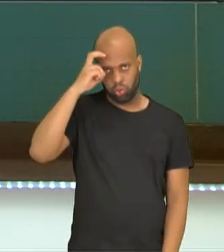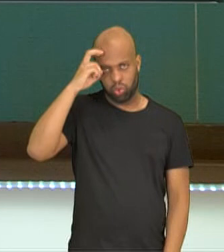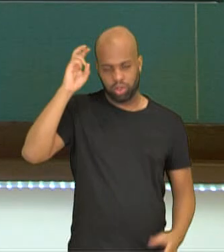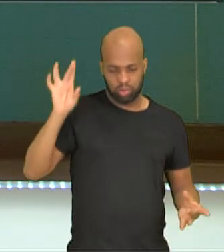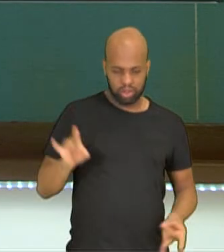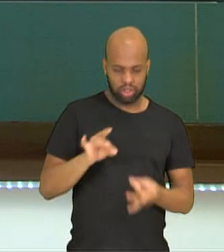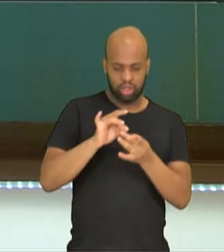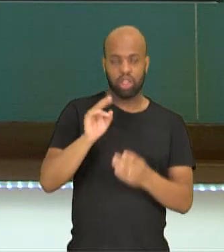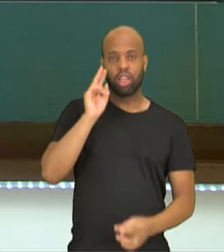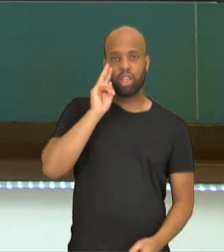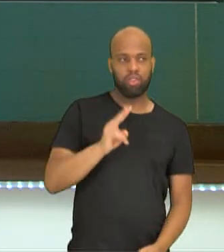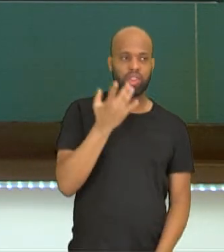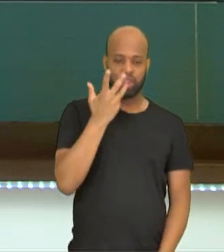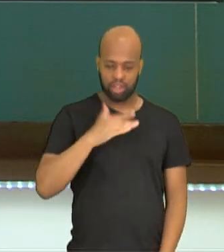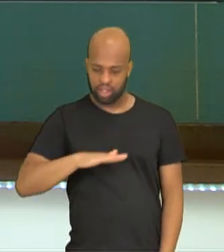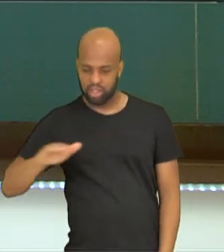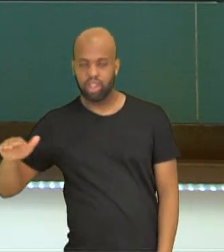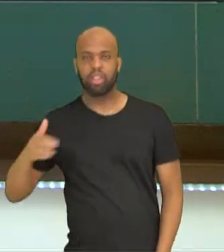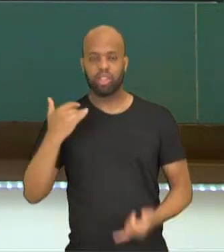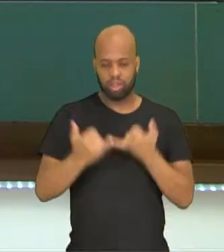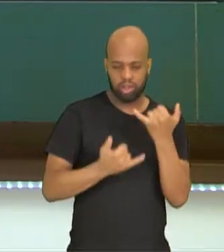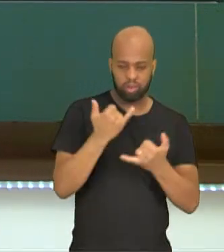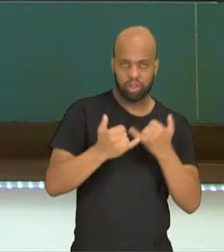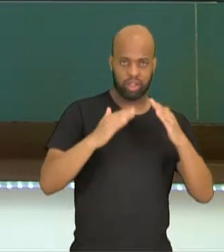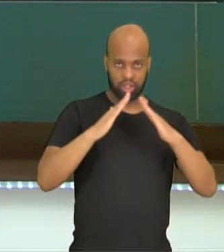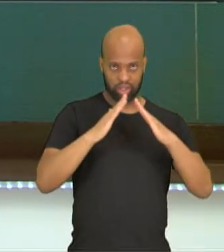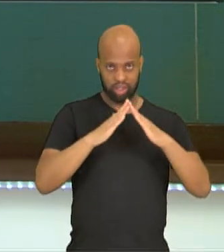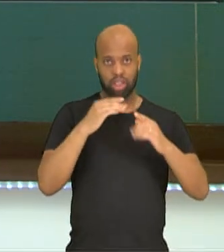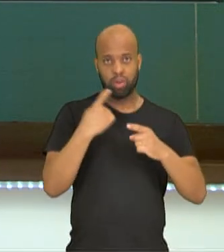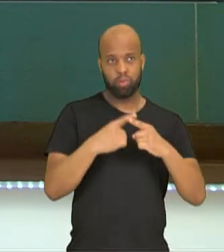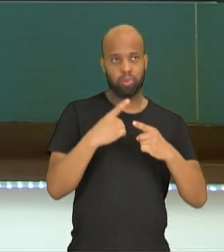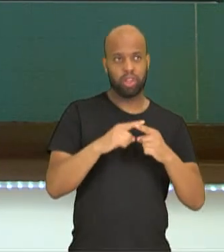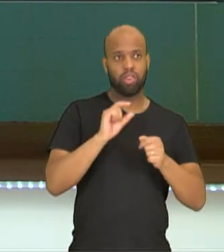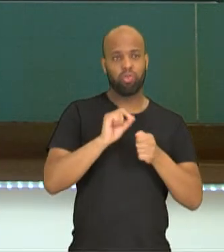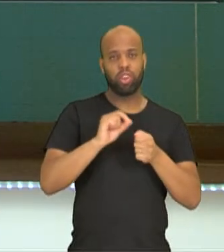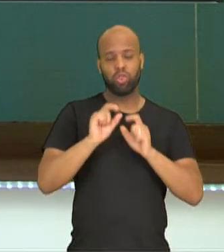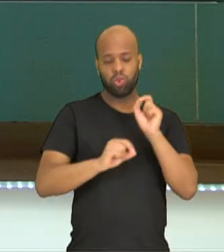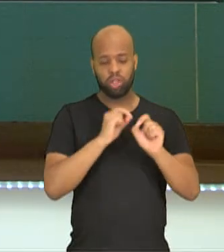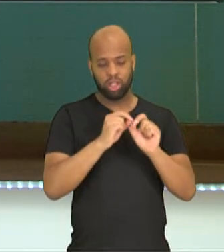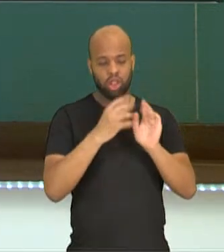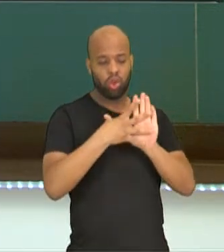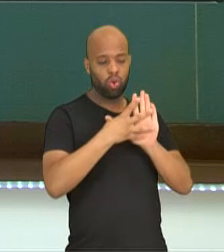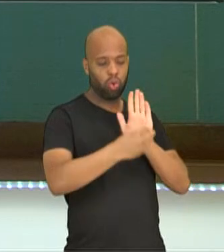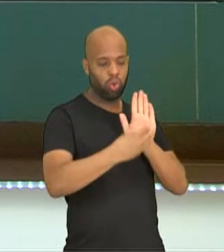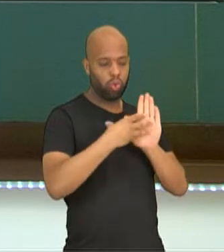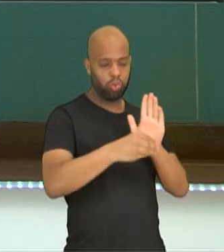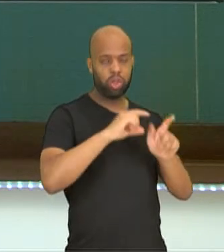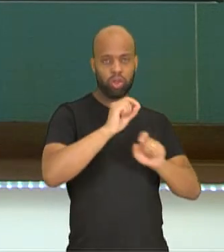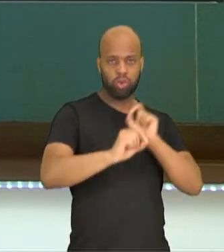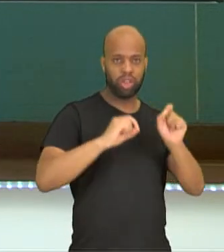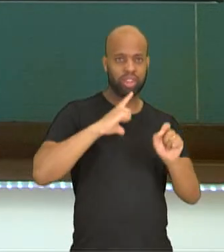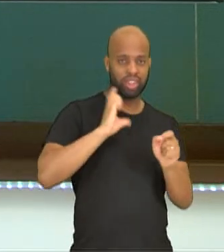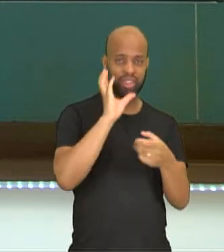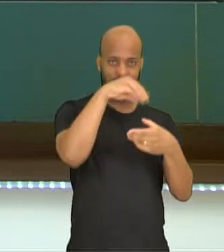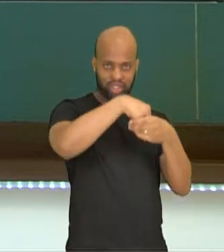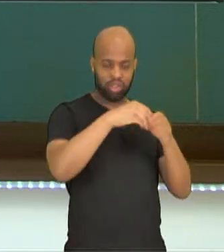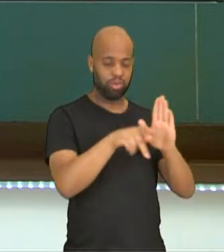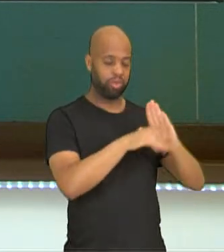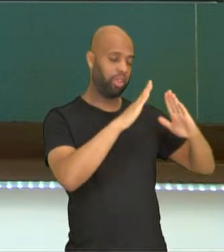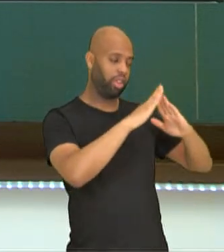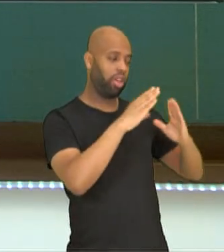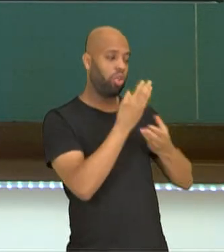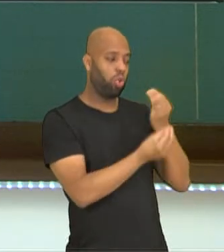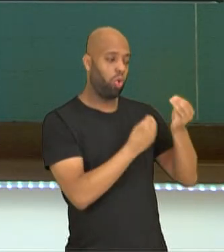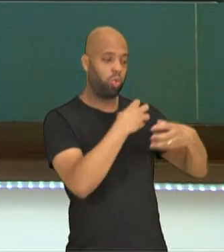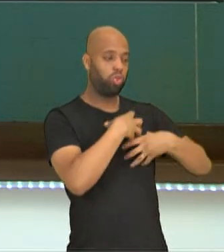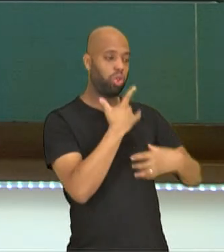a criança que brinca de casinha e muitas vezes essa criança está reproduzindo o que ela vê dentro da casa dela. Então, como que é a função do pai, como é a